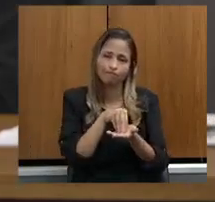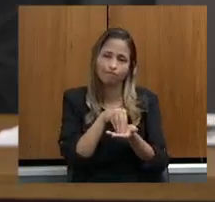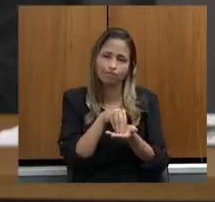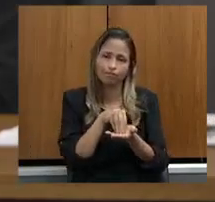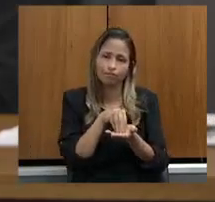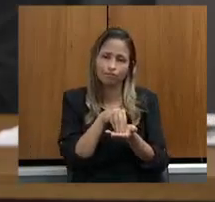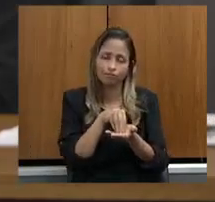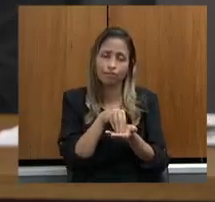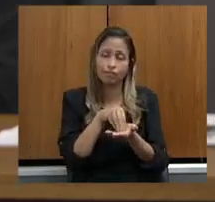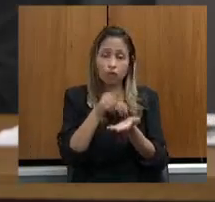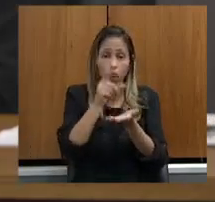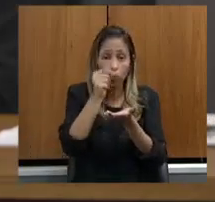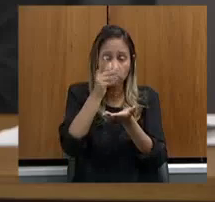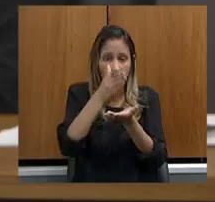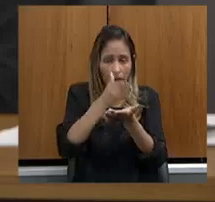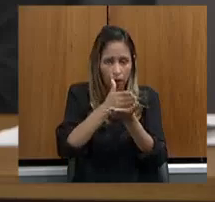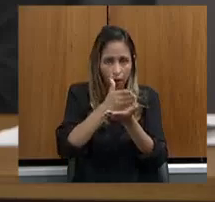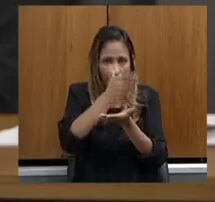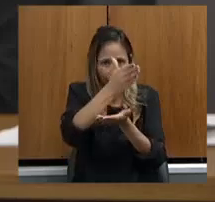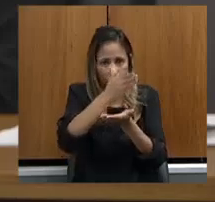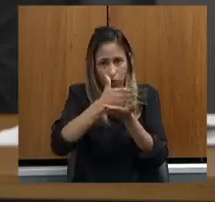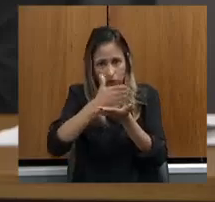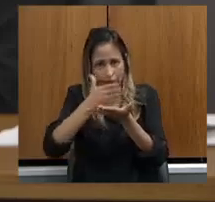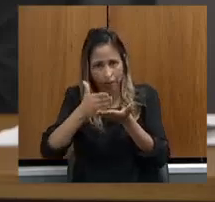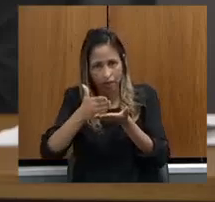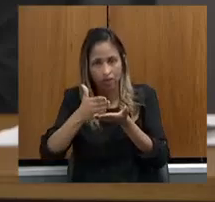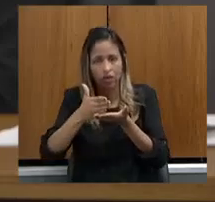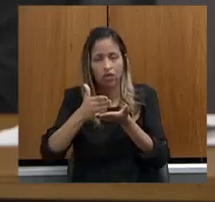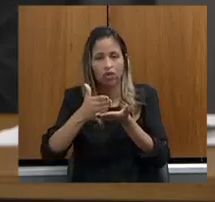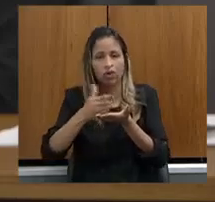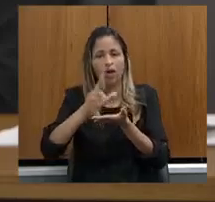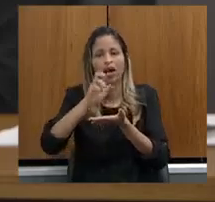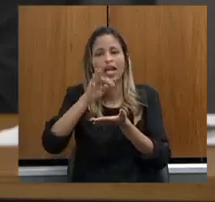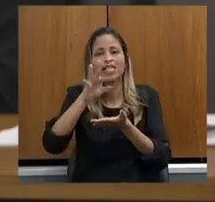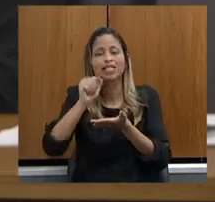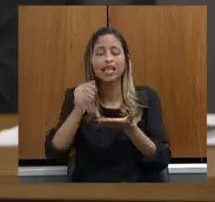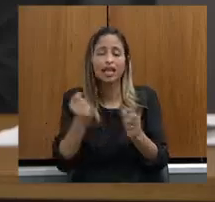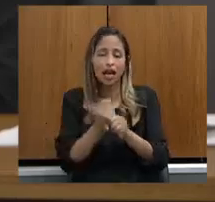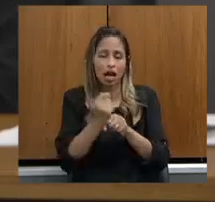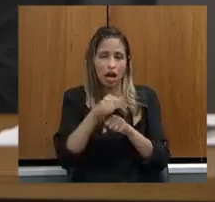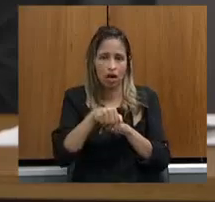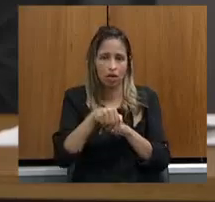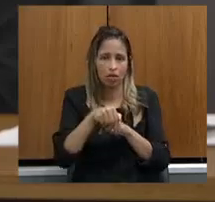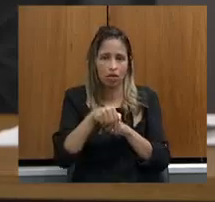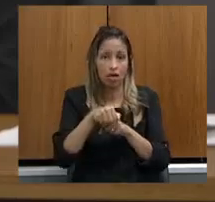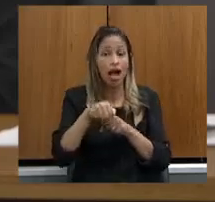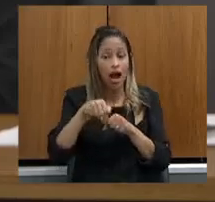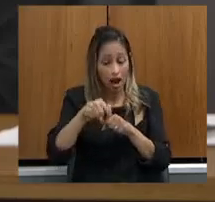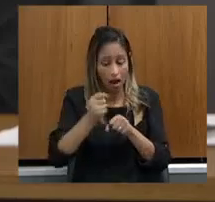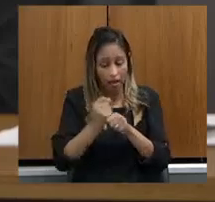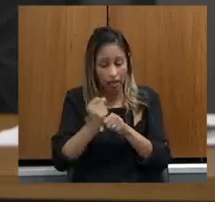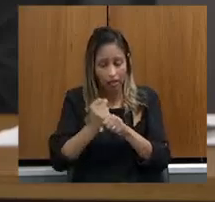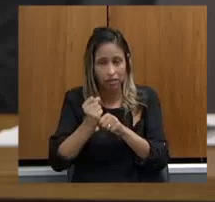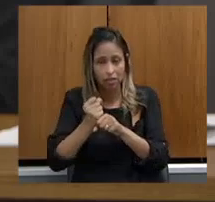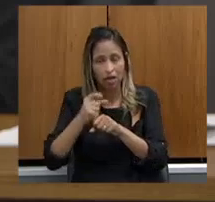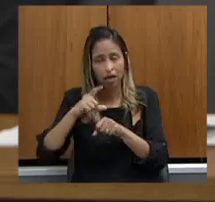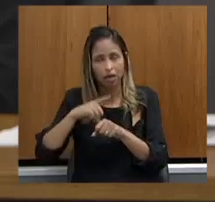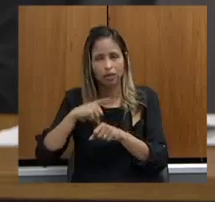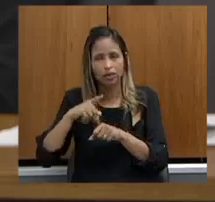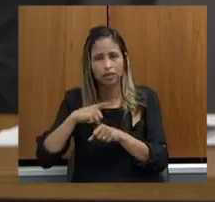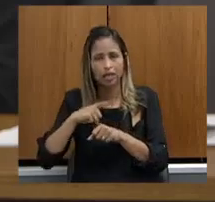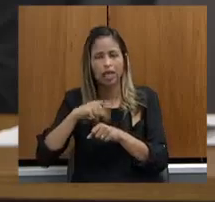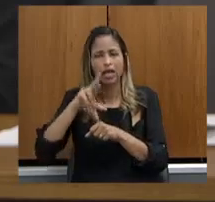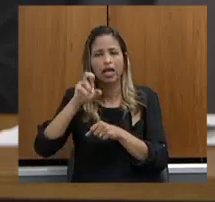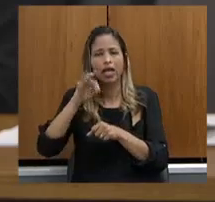parte dele e a menor parte advém de receitas deste ano neste ano até agora a gente tem uma execução